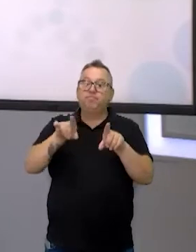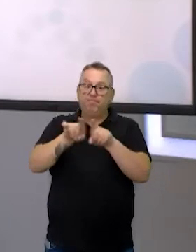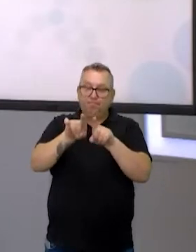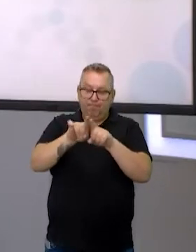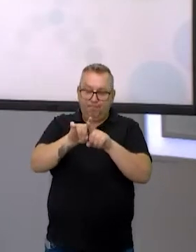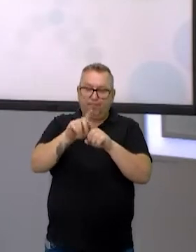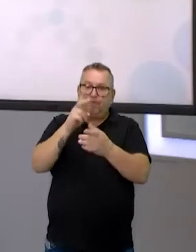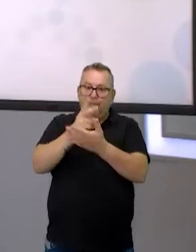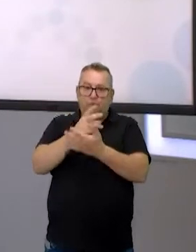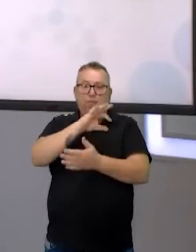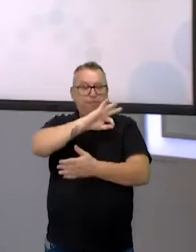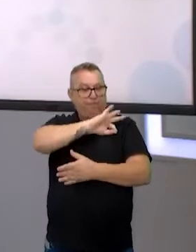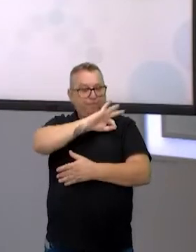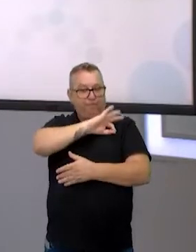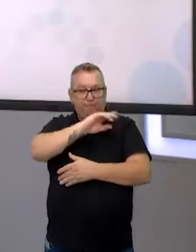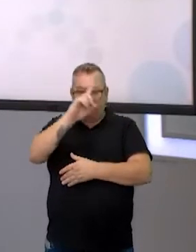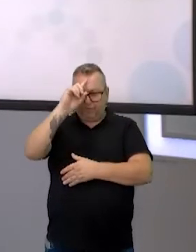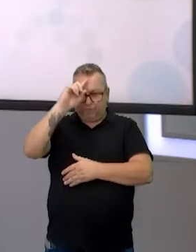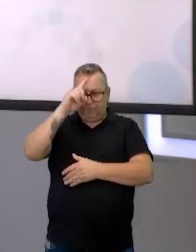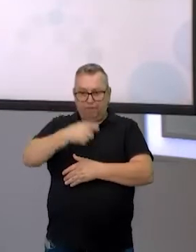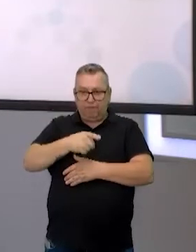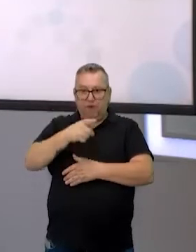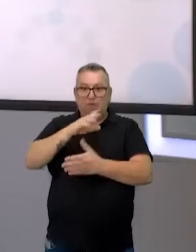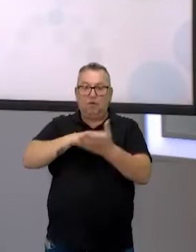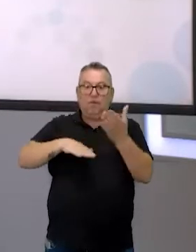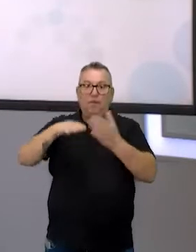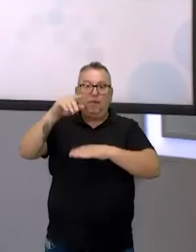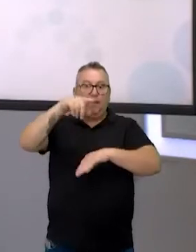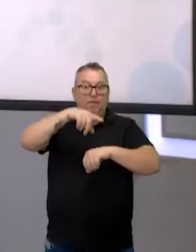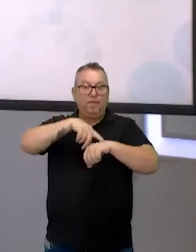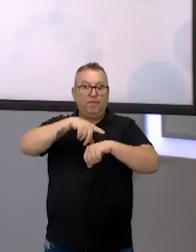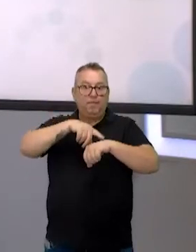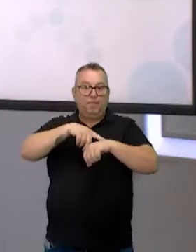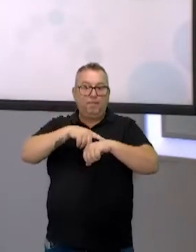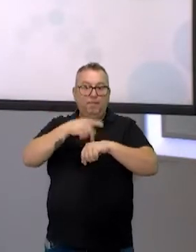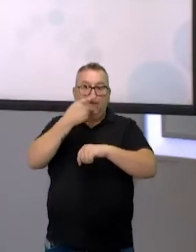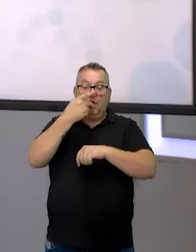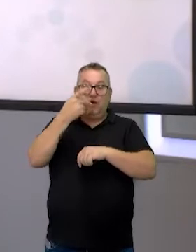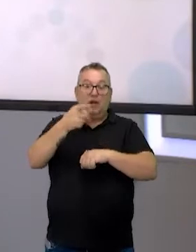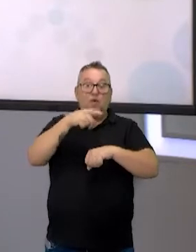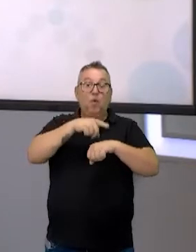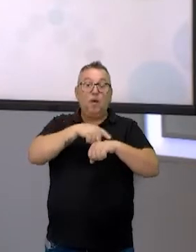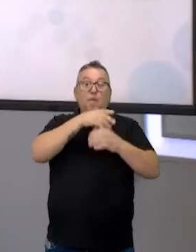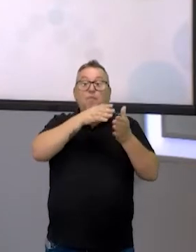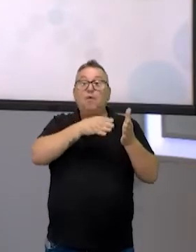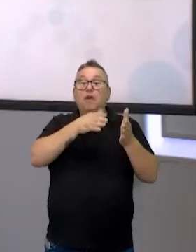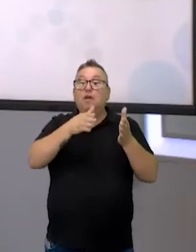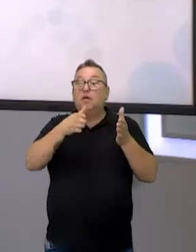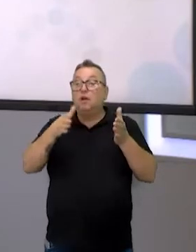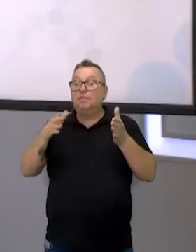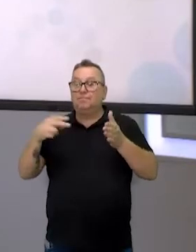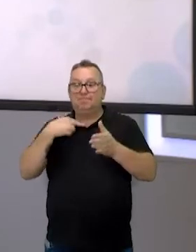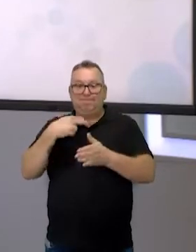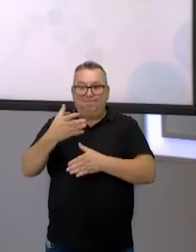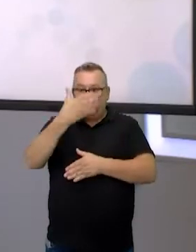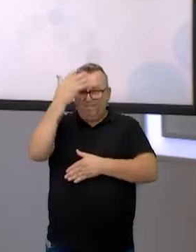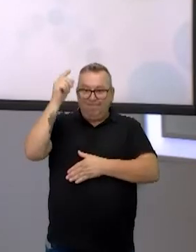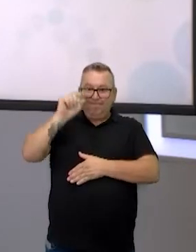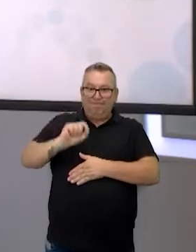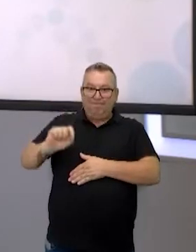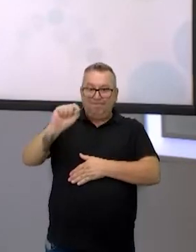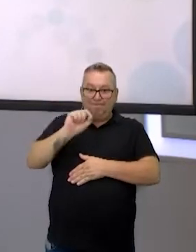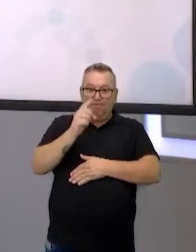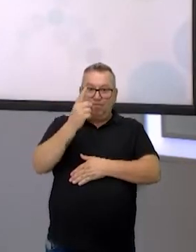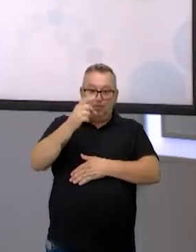mesmos militares o comando desse período. Falando em período, a gente não pode esquecer que vai de